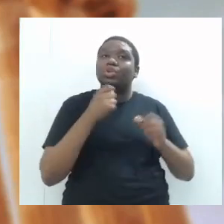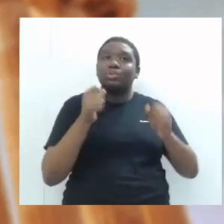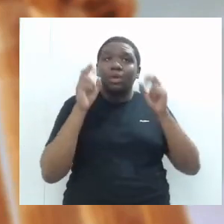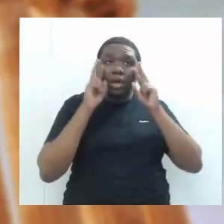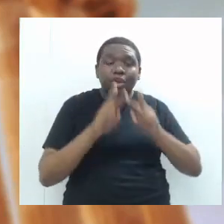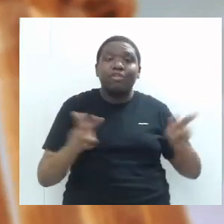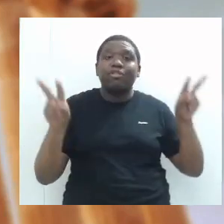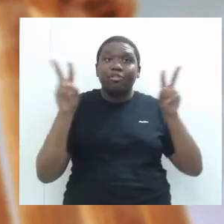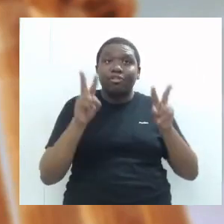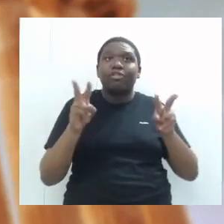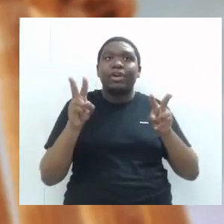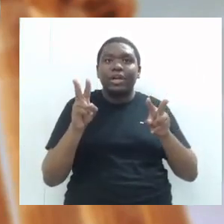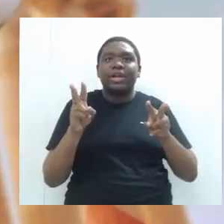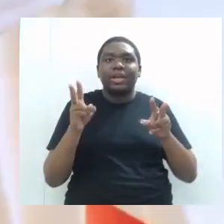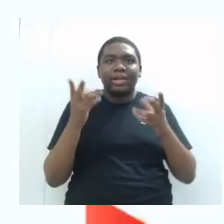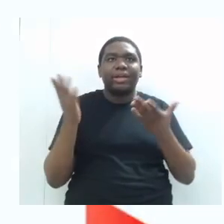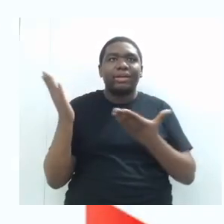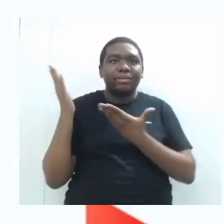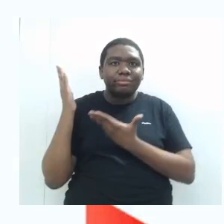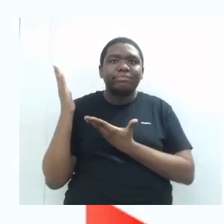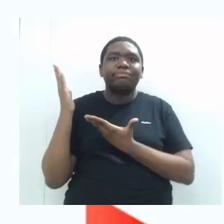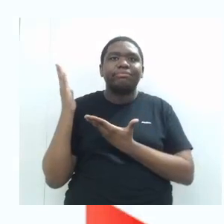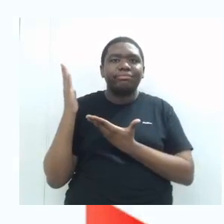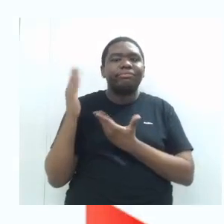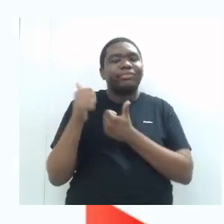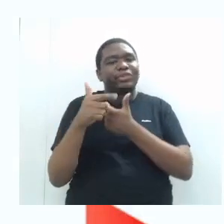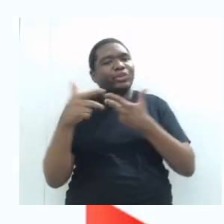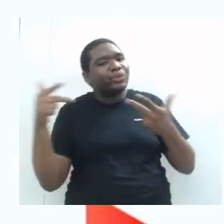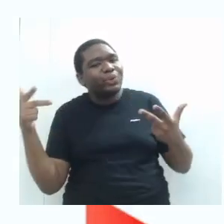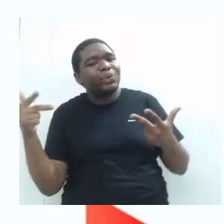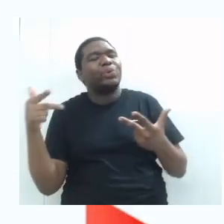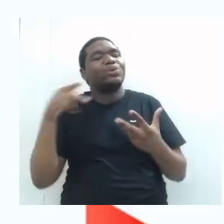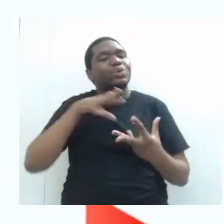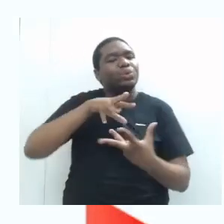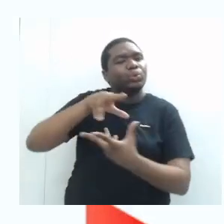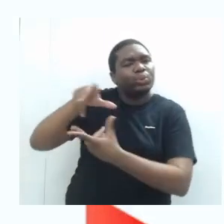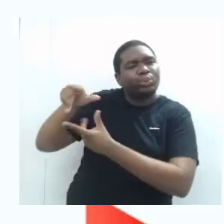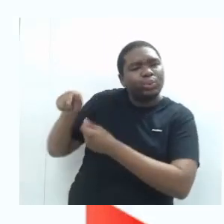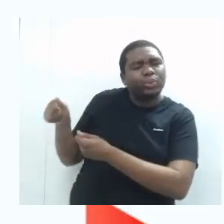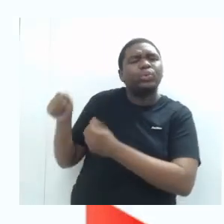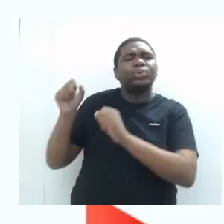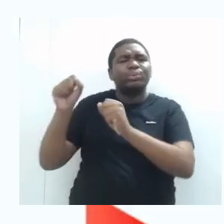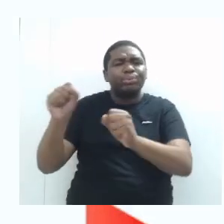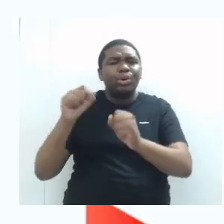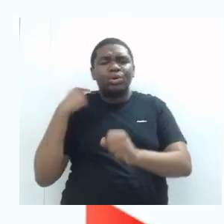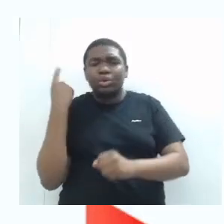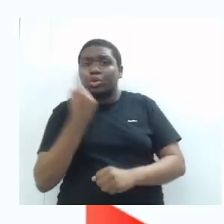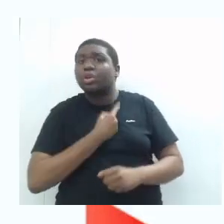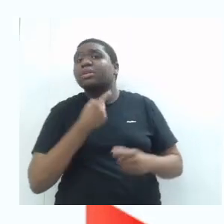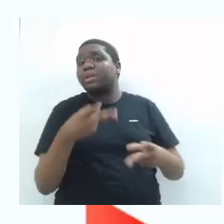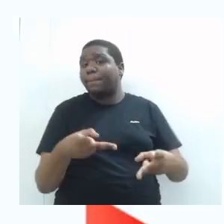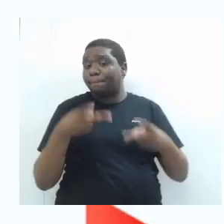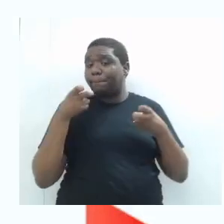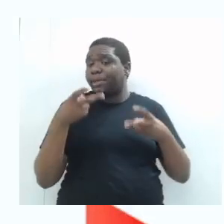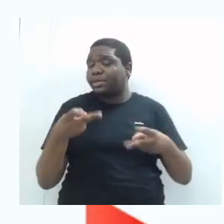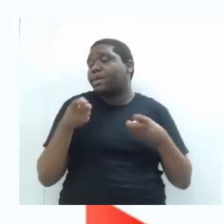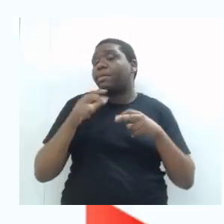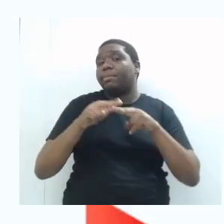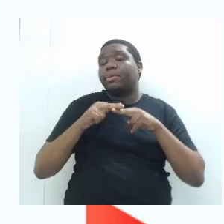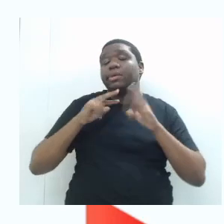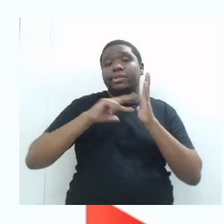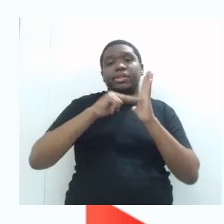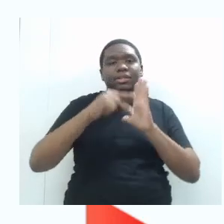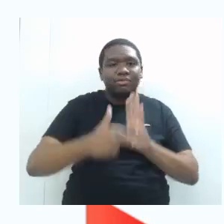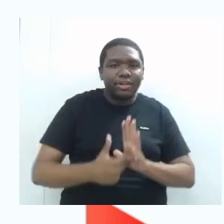tela aqui, certo? Tudo aquilo que nos circunda, que pode ser percebido através dos sentidos,